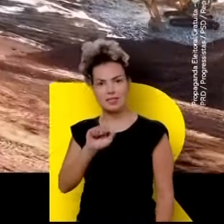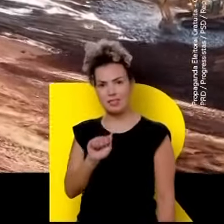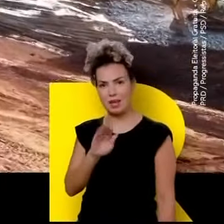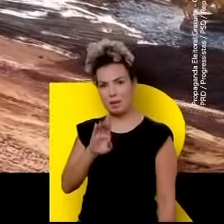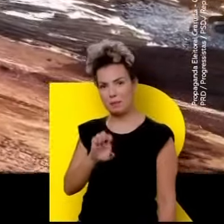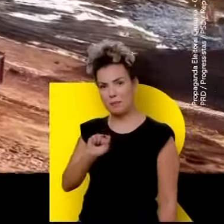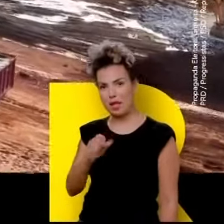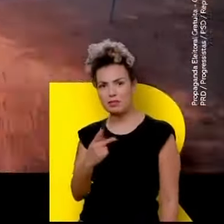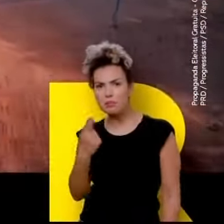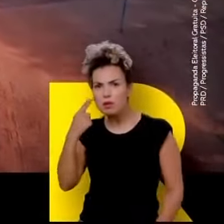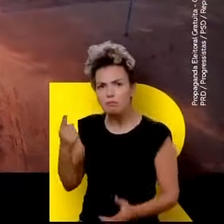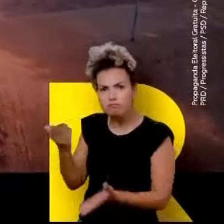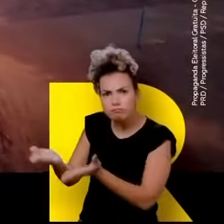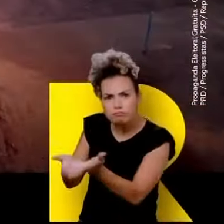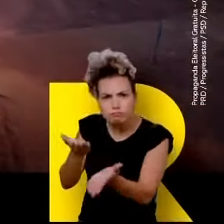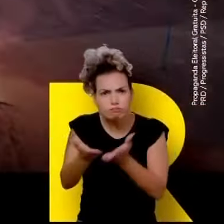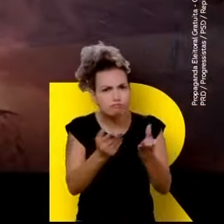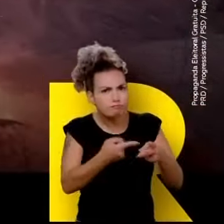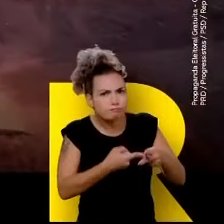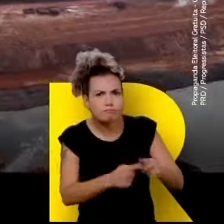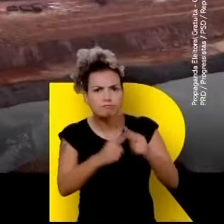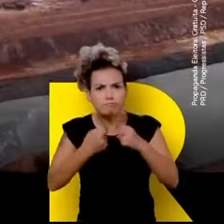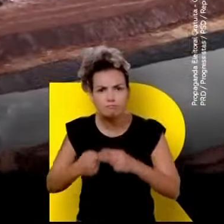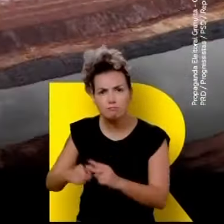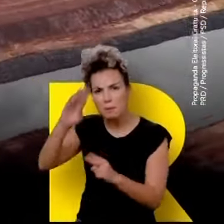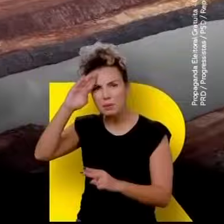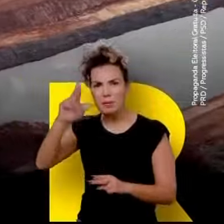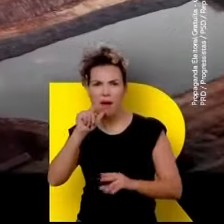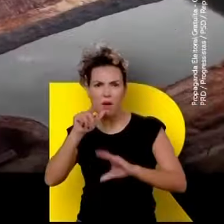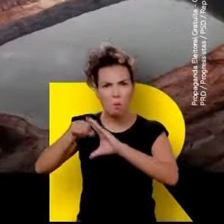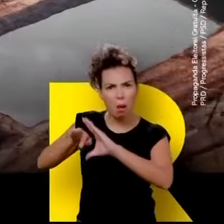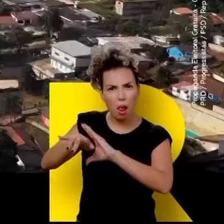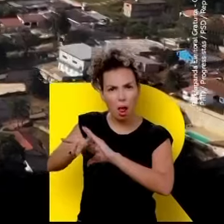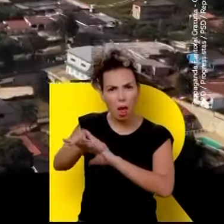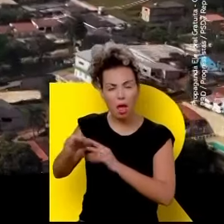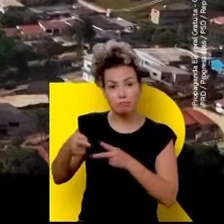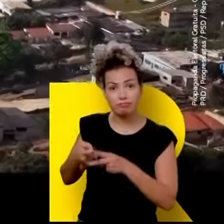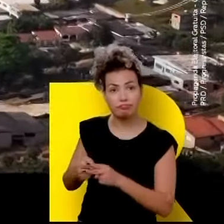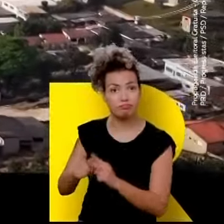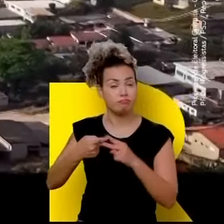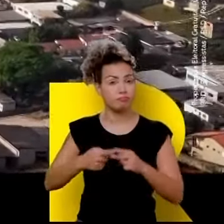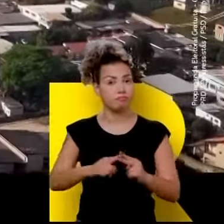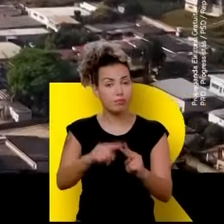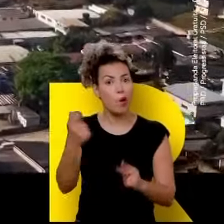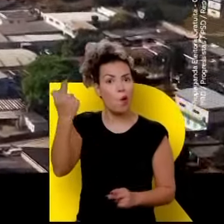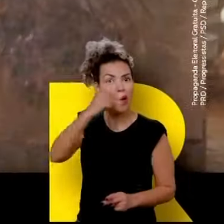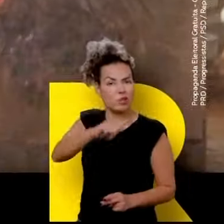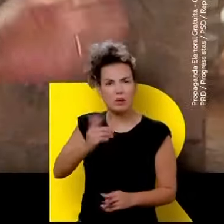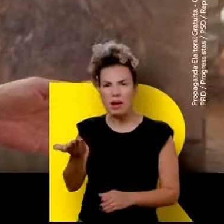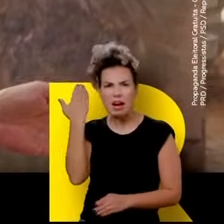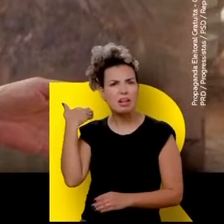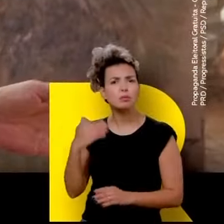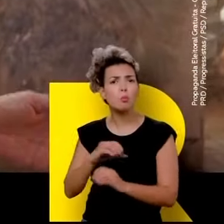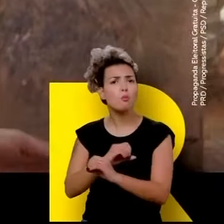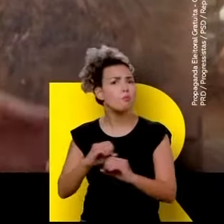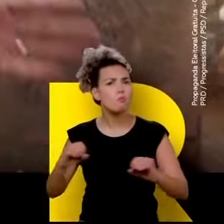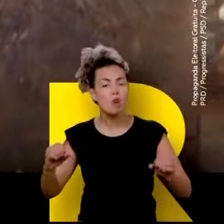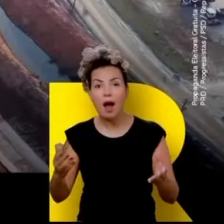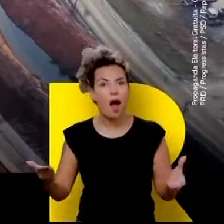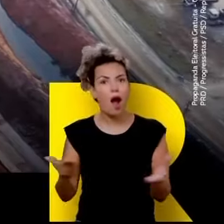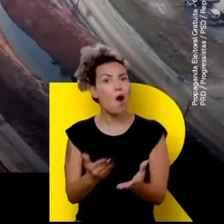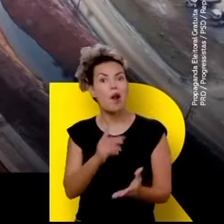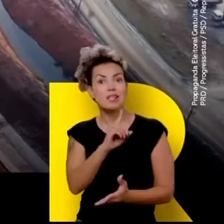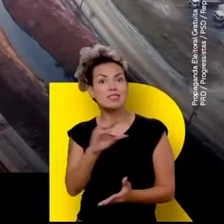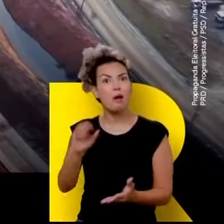fazendo aqui. A captação, o tratamento da rede de esgoto. Toda essa região vai sair de zero tratamento de esgoto